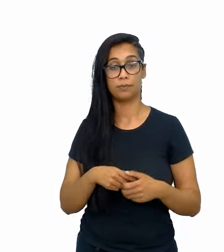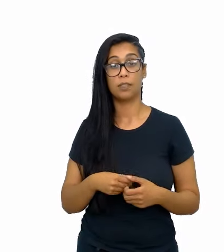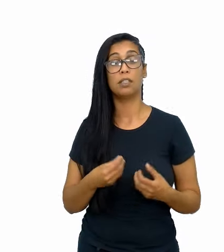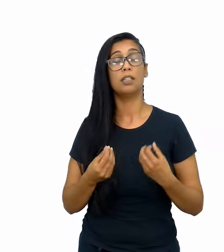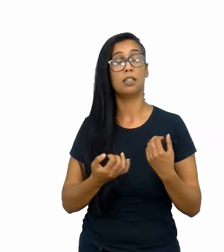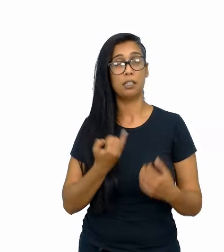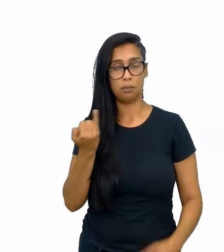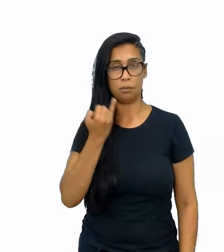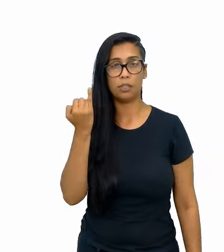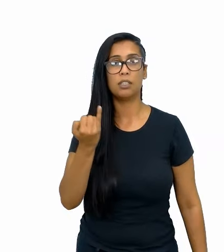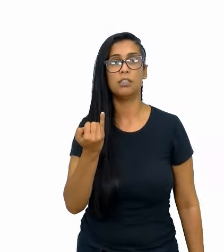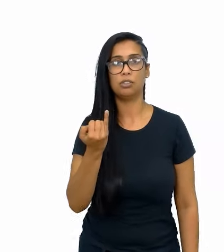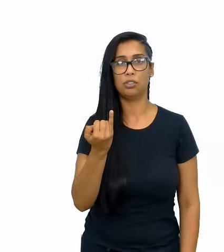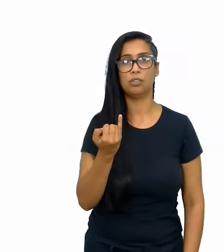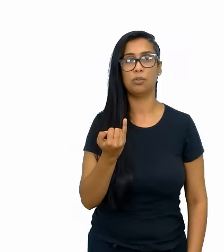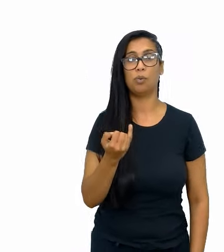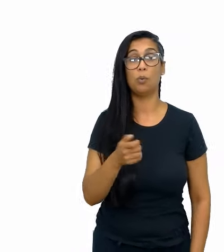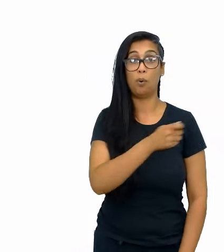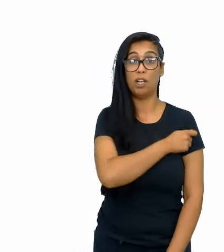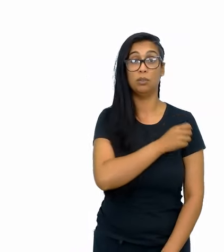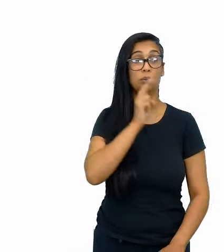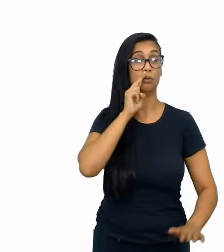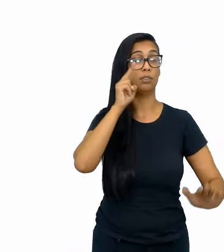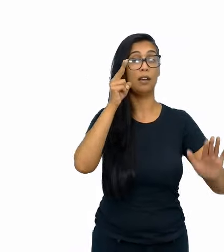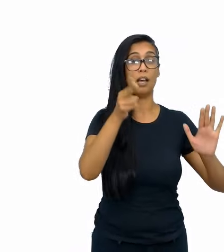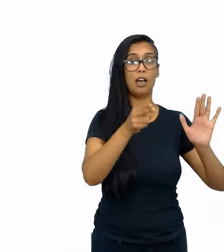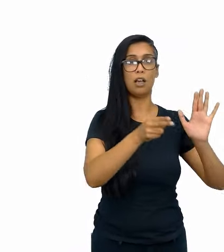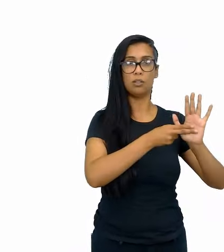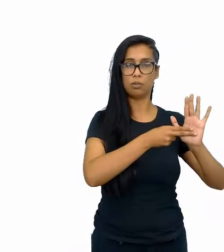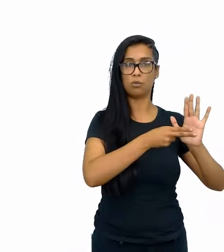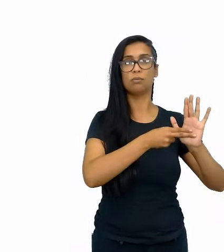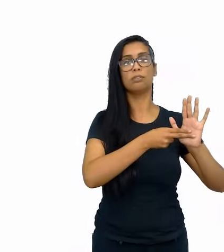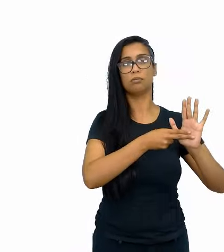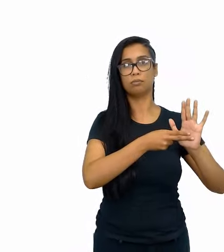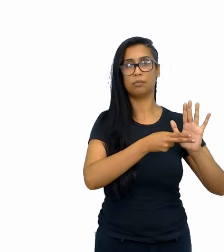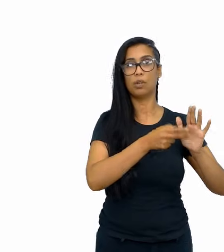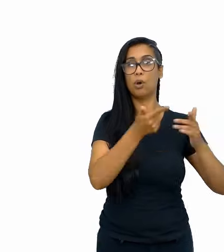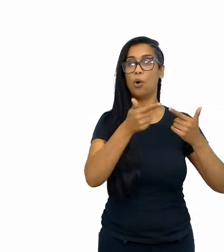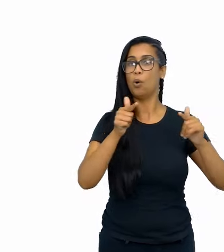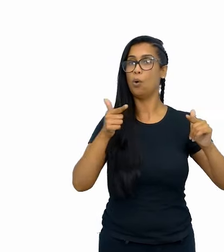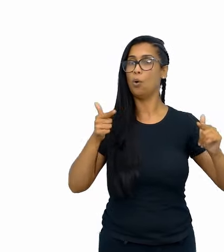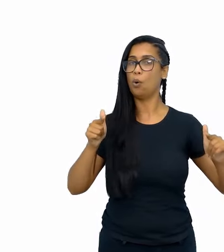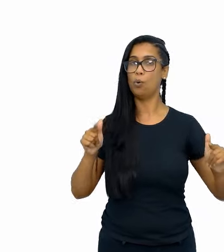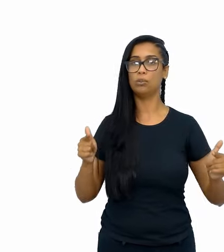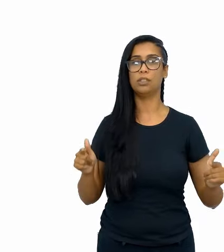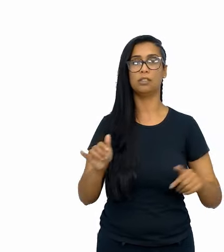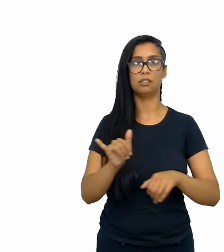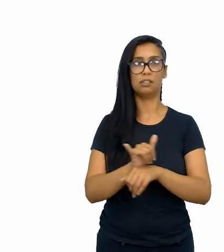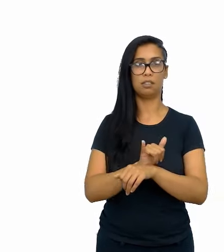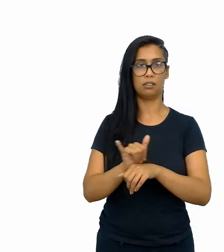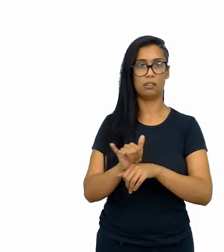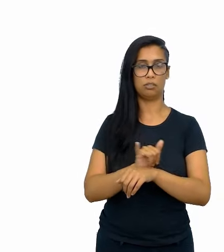diferentes posições que um escritor assume durante o processo de produção. E tudo isso